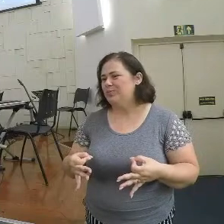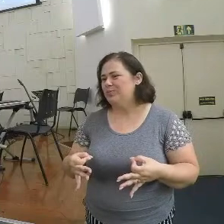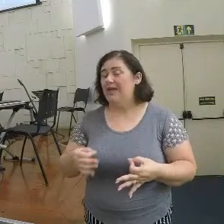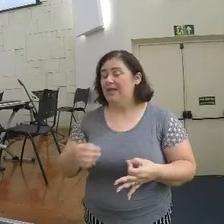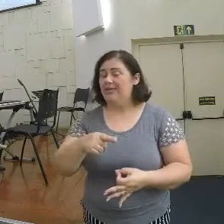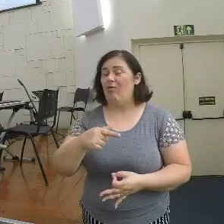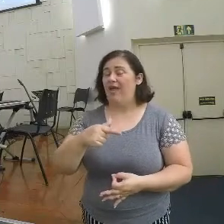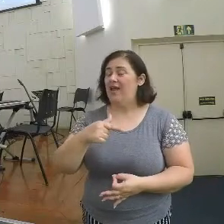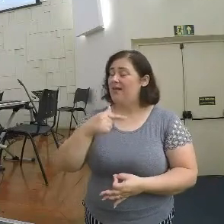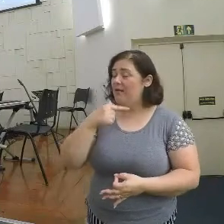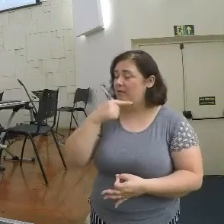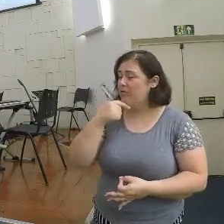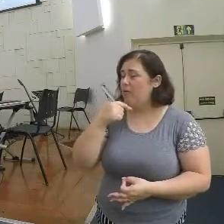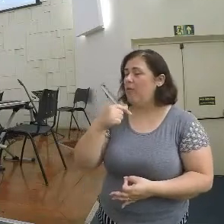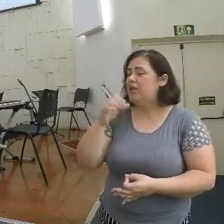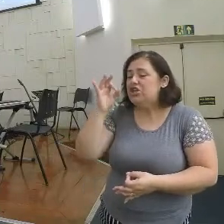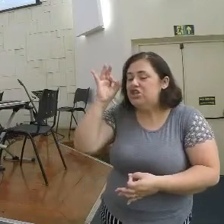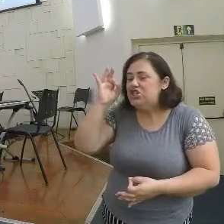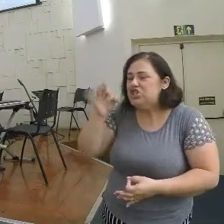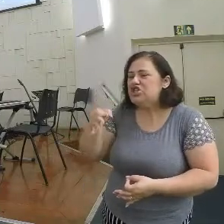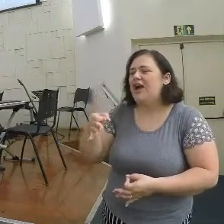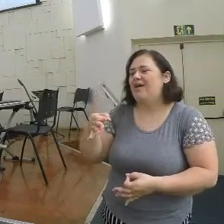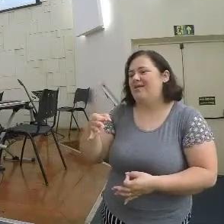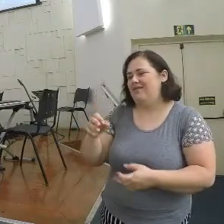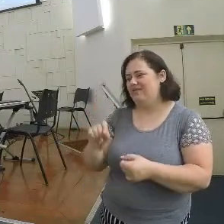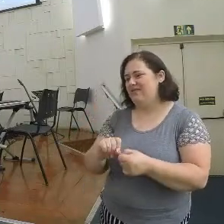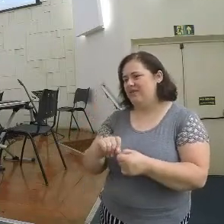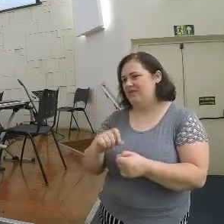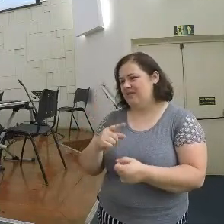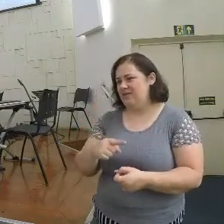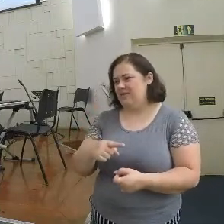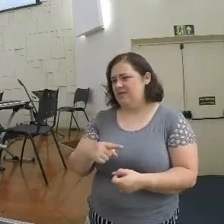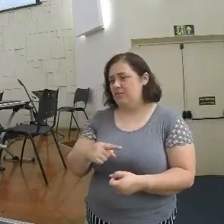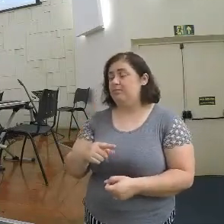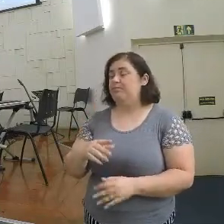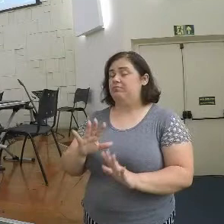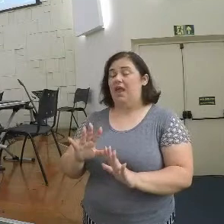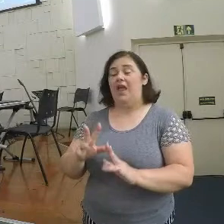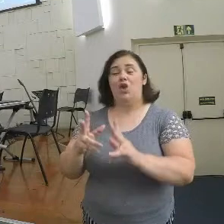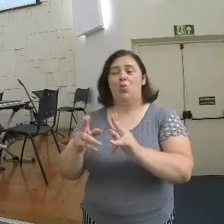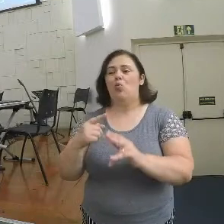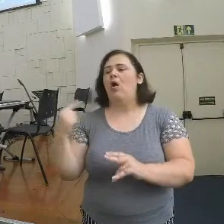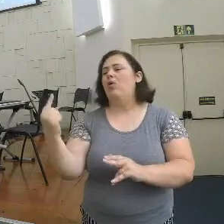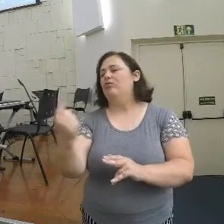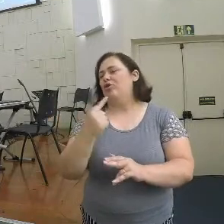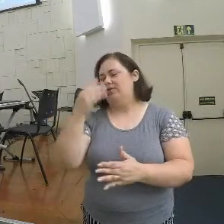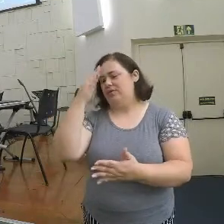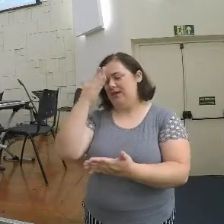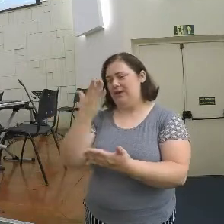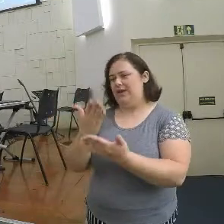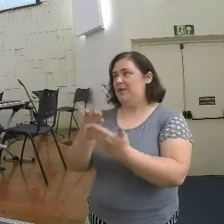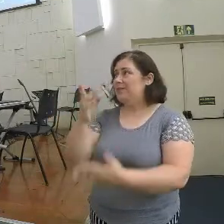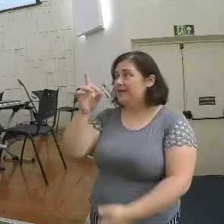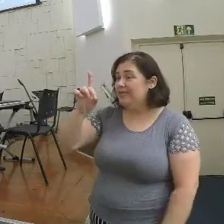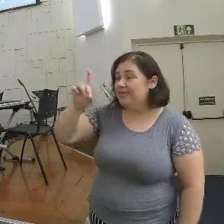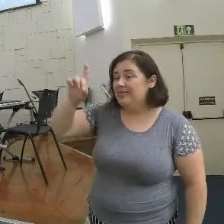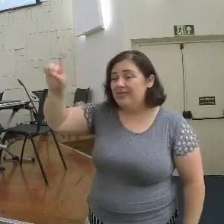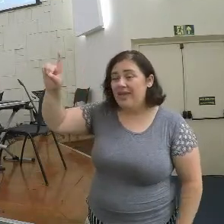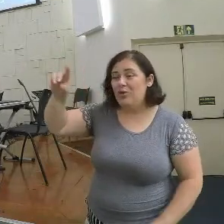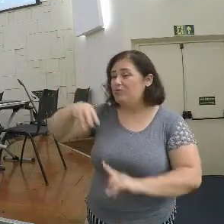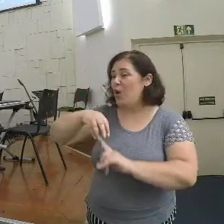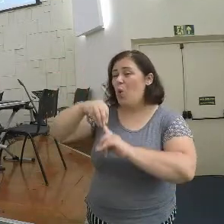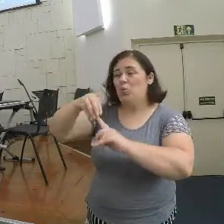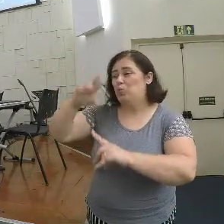Deus Altíssimo. Nós cremos que aquele que habita o esconderijo do Altíssimo, à sombra